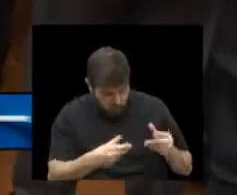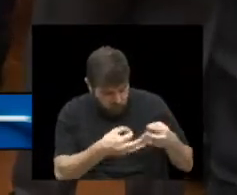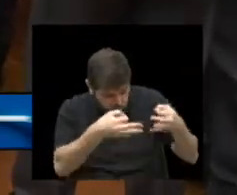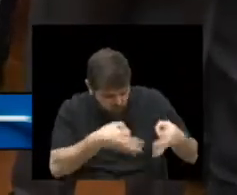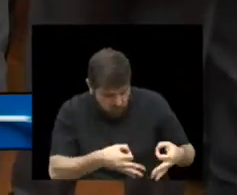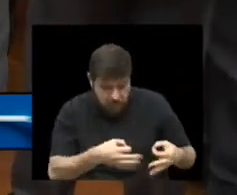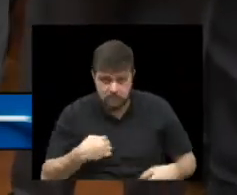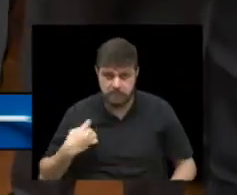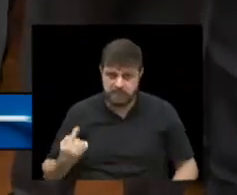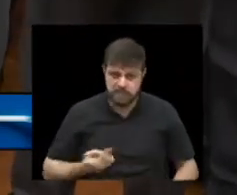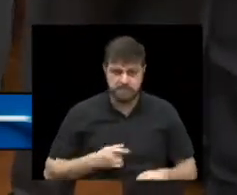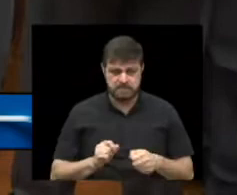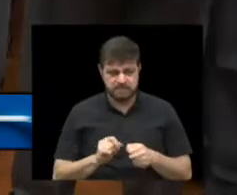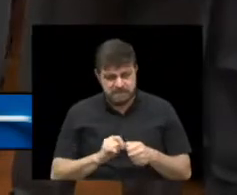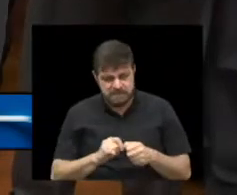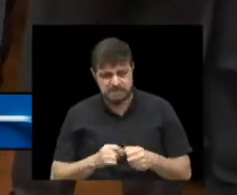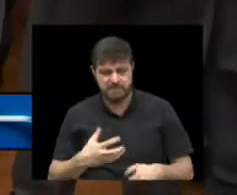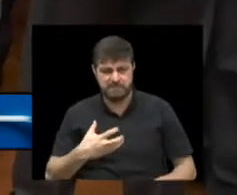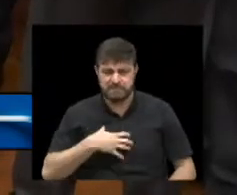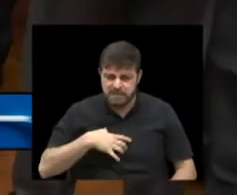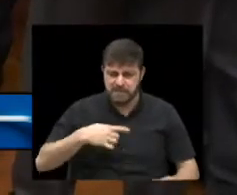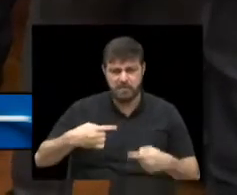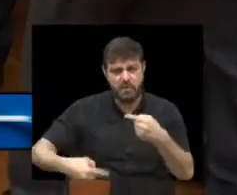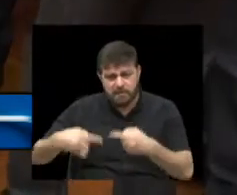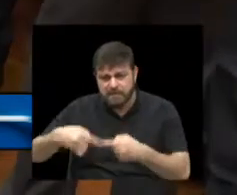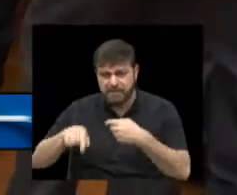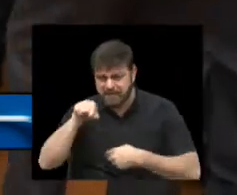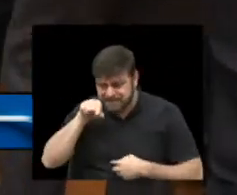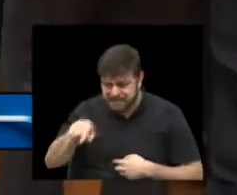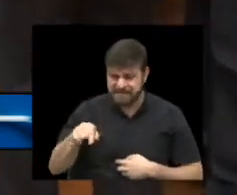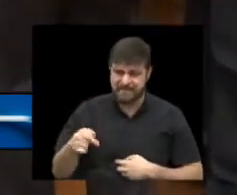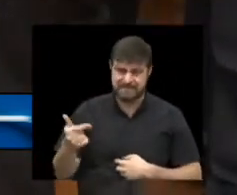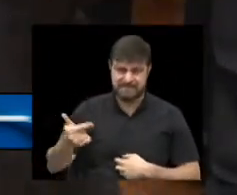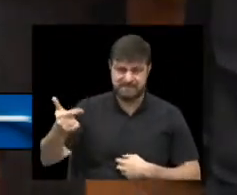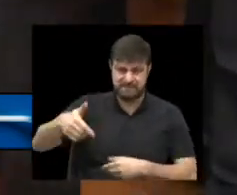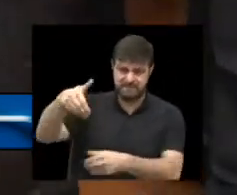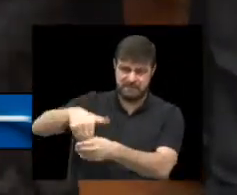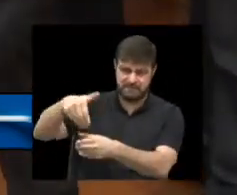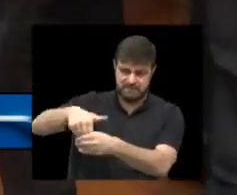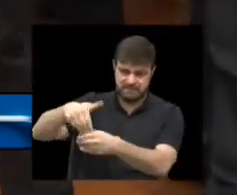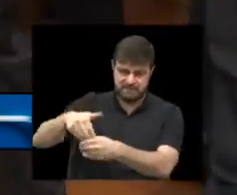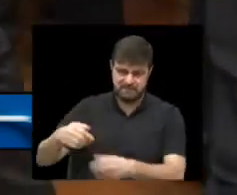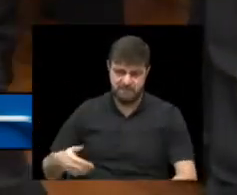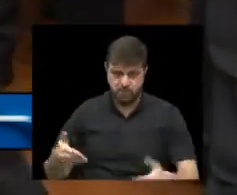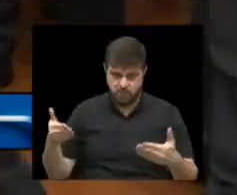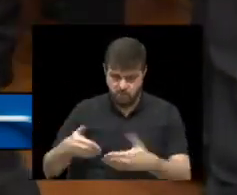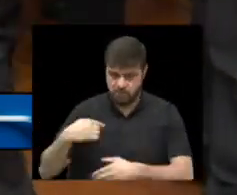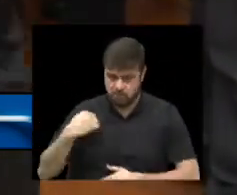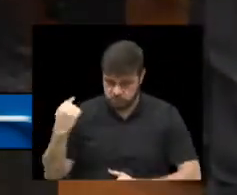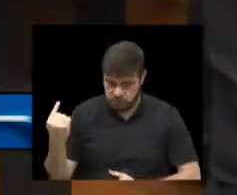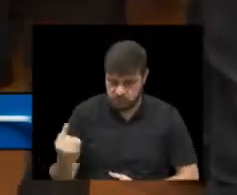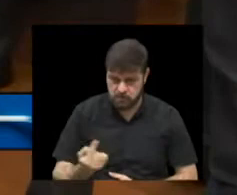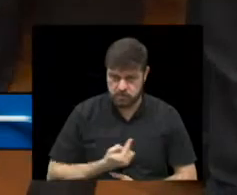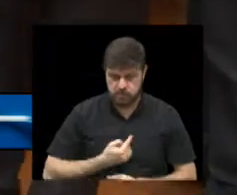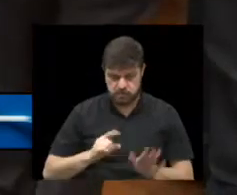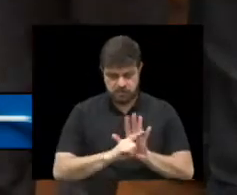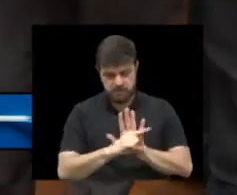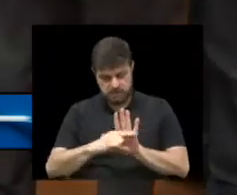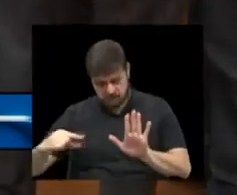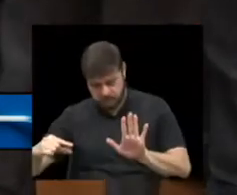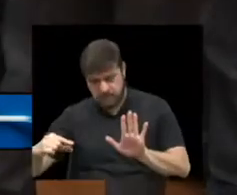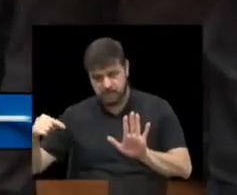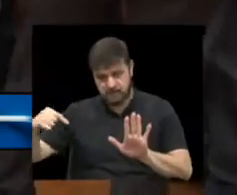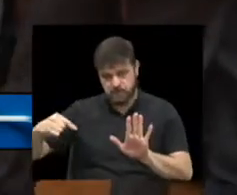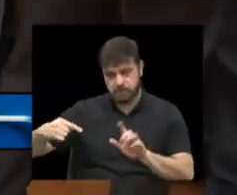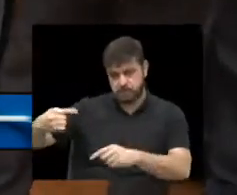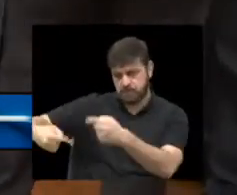maneira fraterna, tranquila, o debate no mérito. Hoje nós deveríamos estar debatendo essas emendas no mérito. E